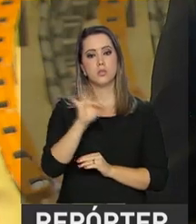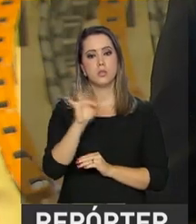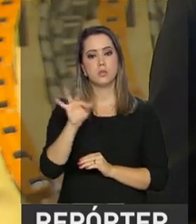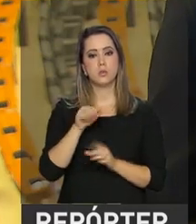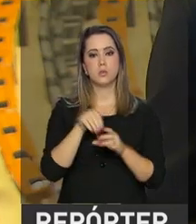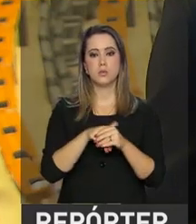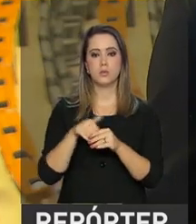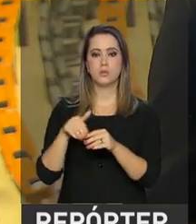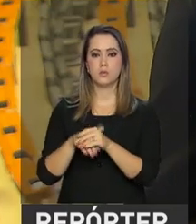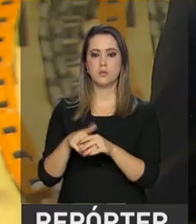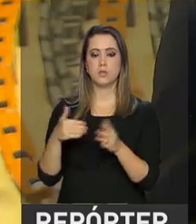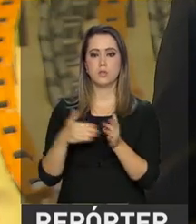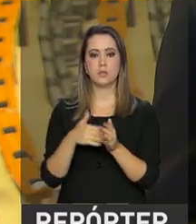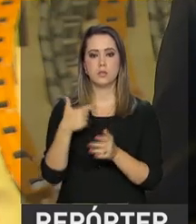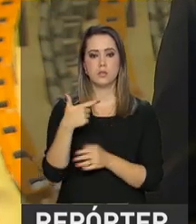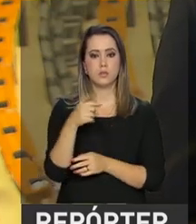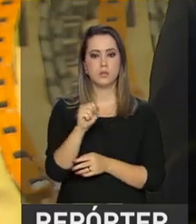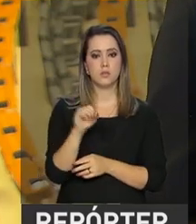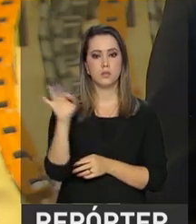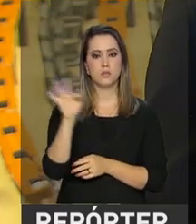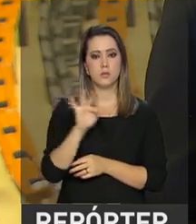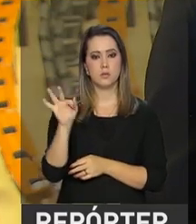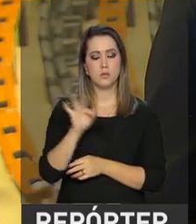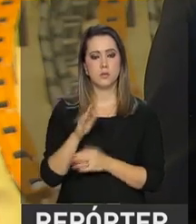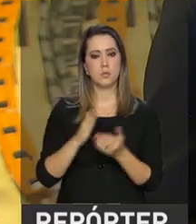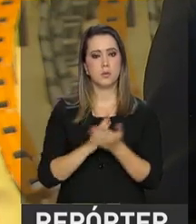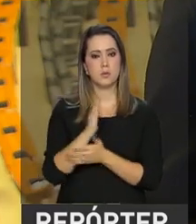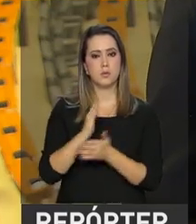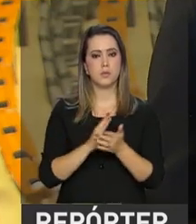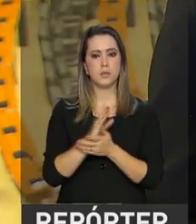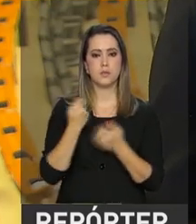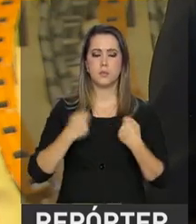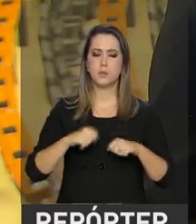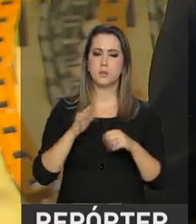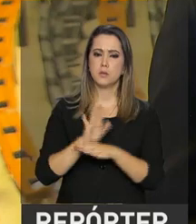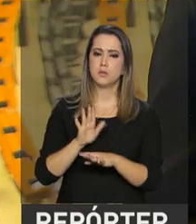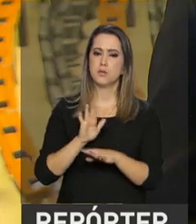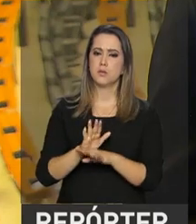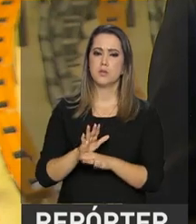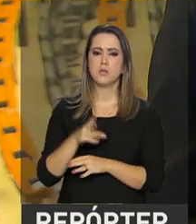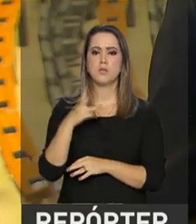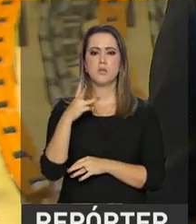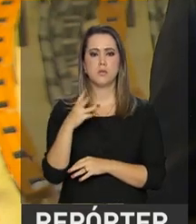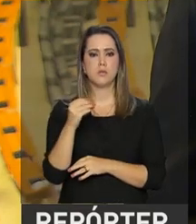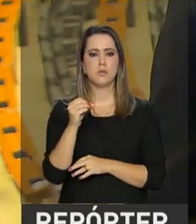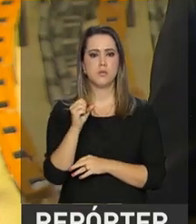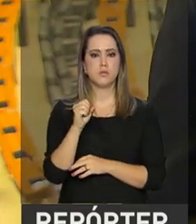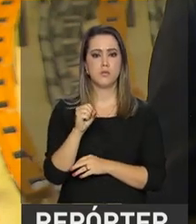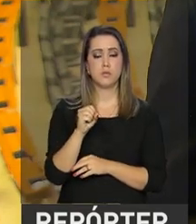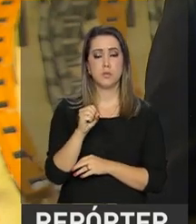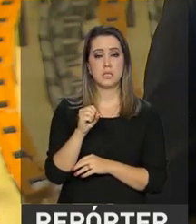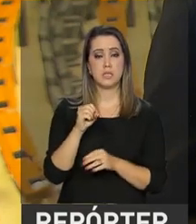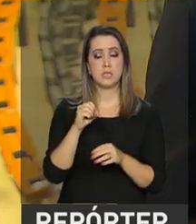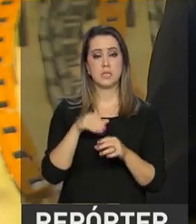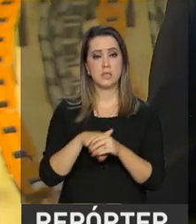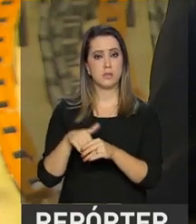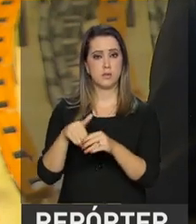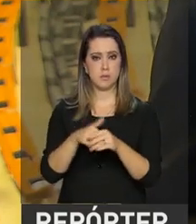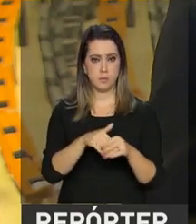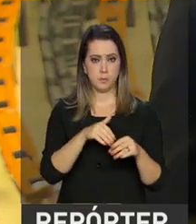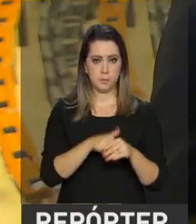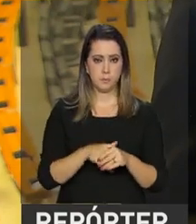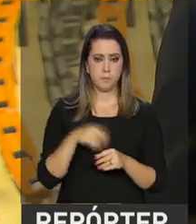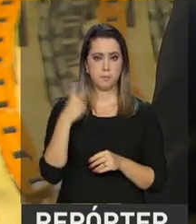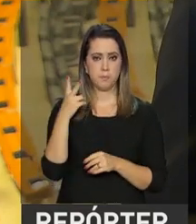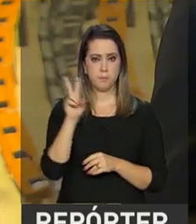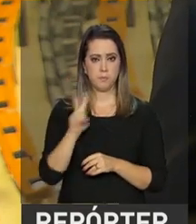votado até o dia 28 de fevereiro. Para ser aprovado, é necessário o apoio de no mínimo 308 deputados em votação